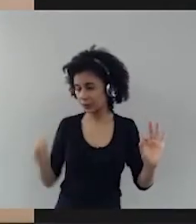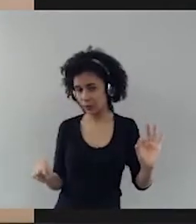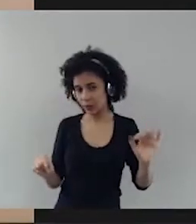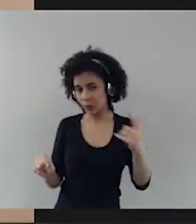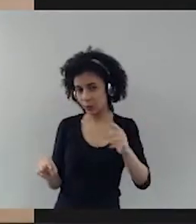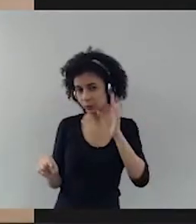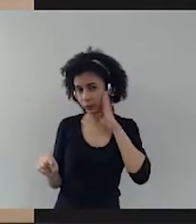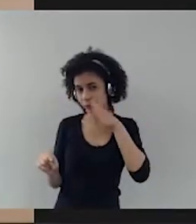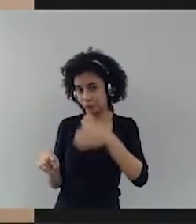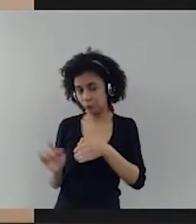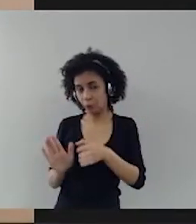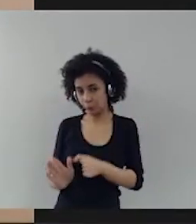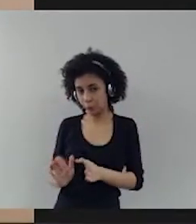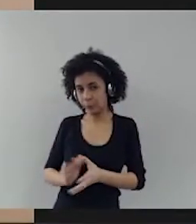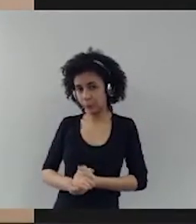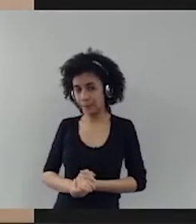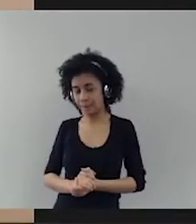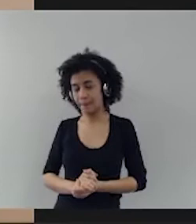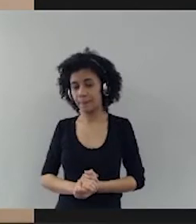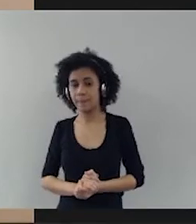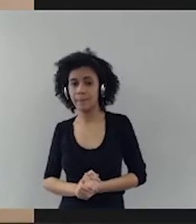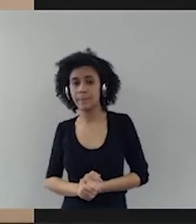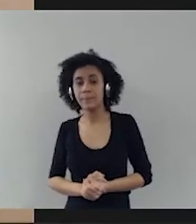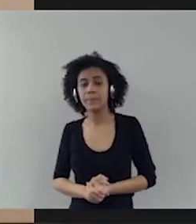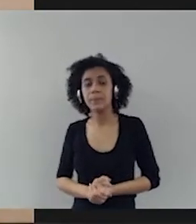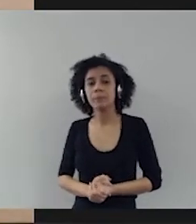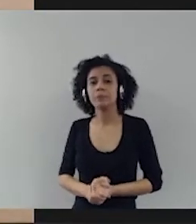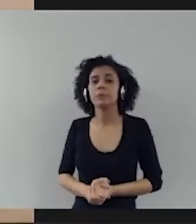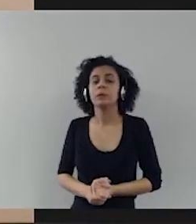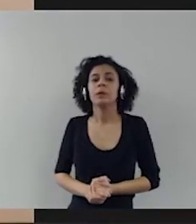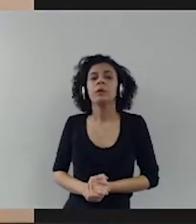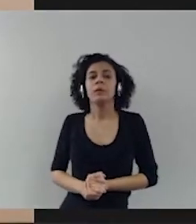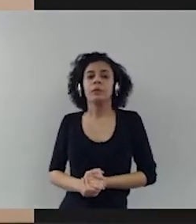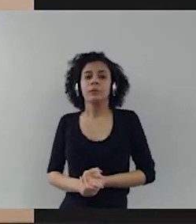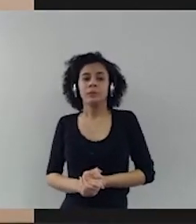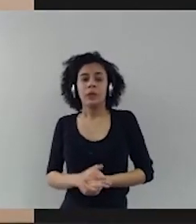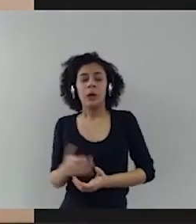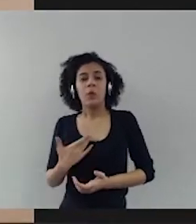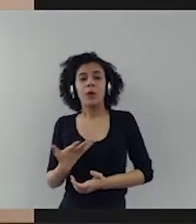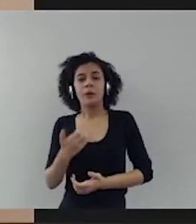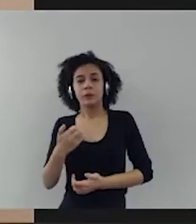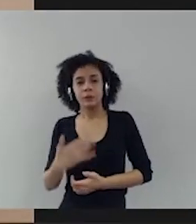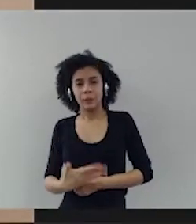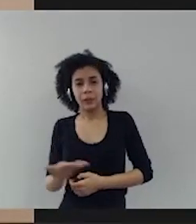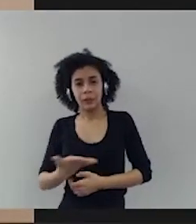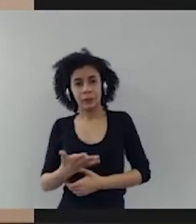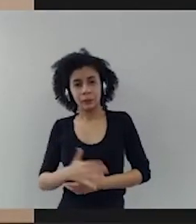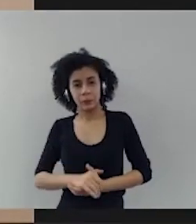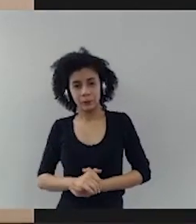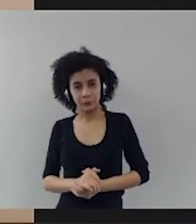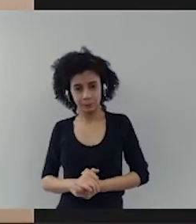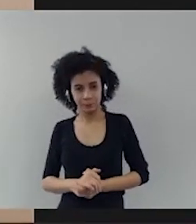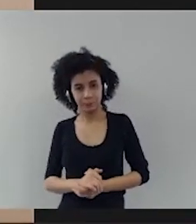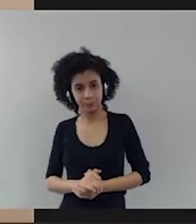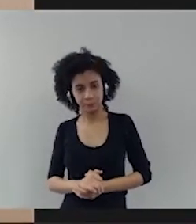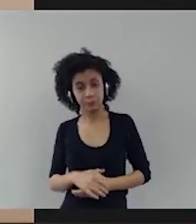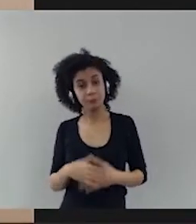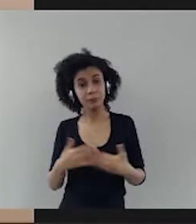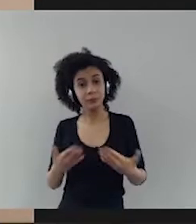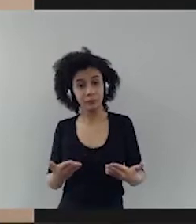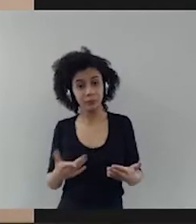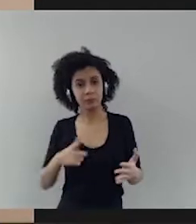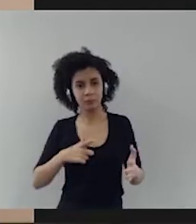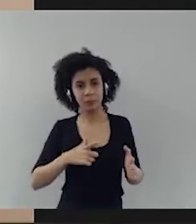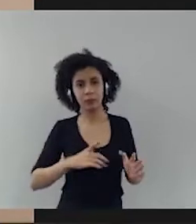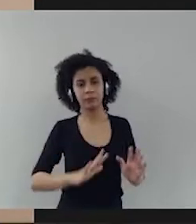eu levar então essa minha brevíssima fala para um caminho que eu quero ressaltar. Nesse outro lado da cidade, em que não